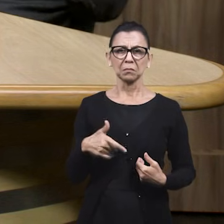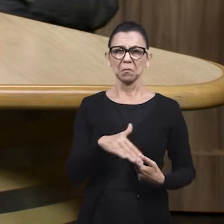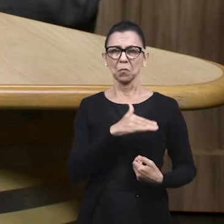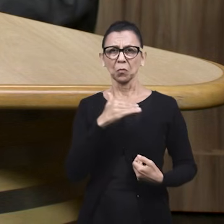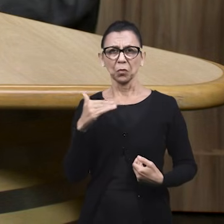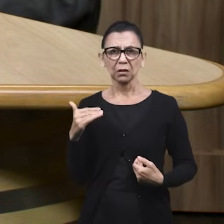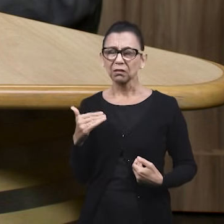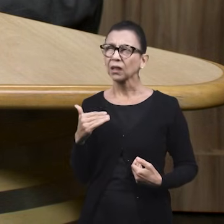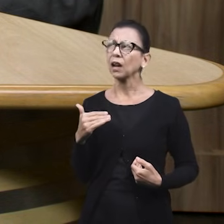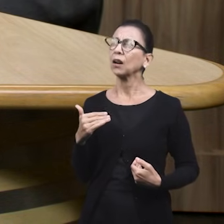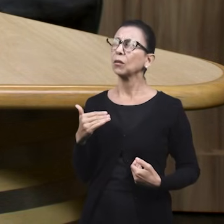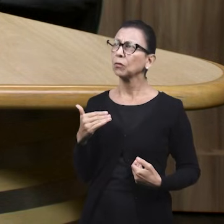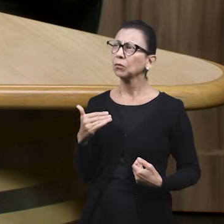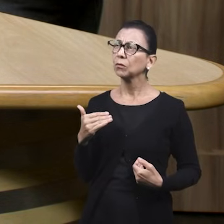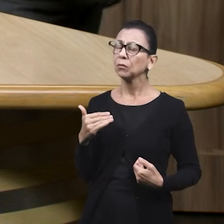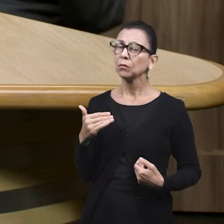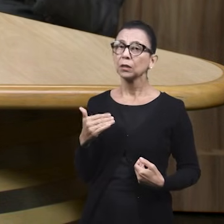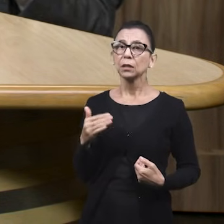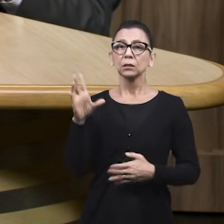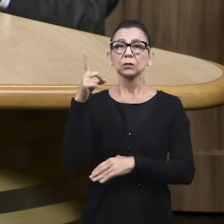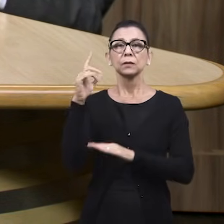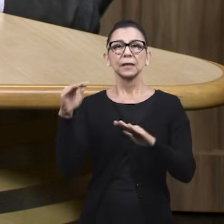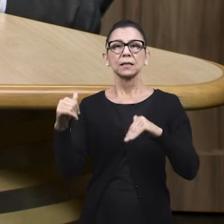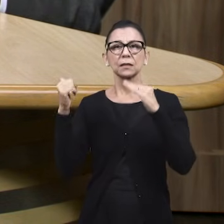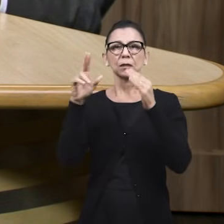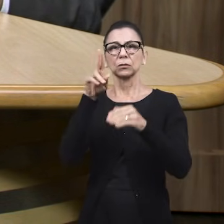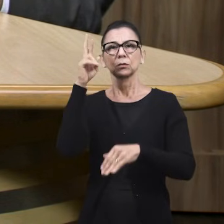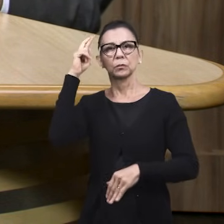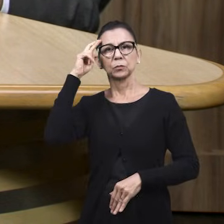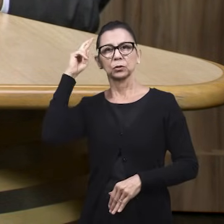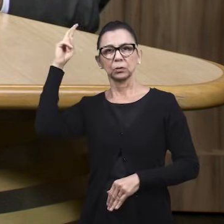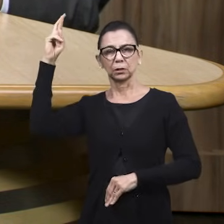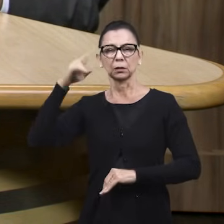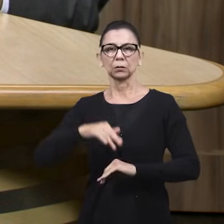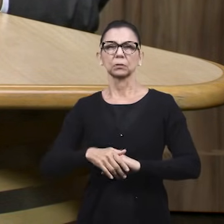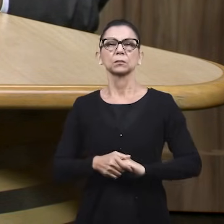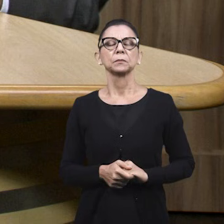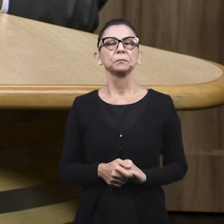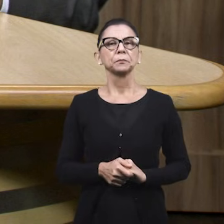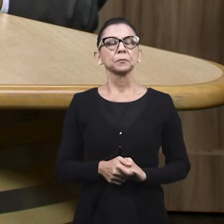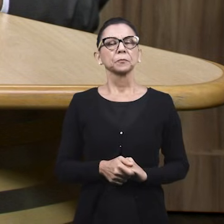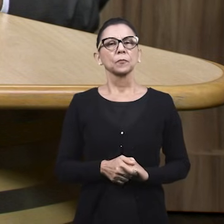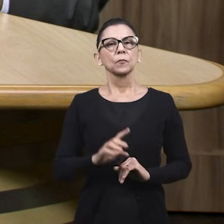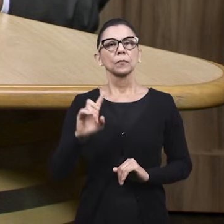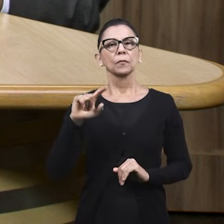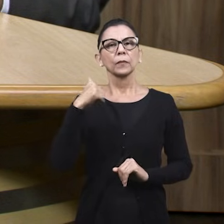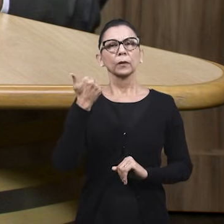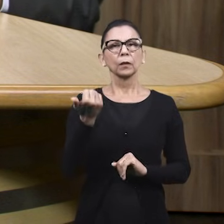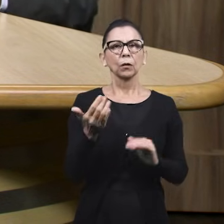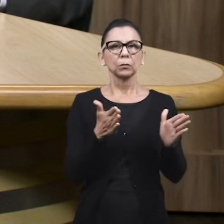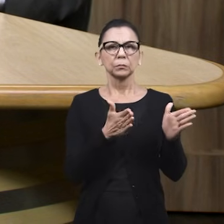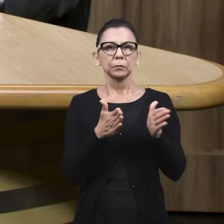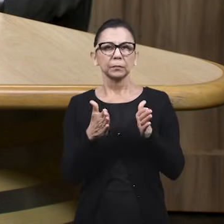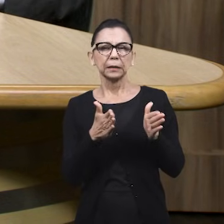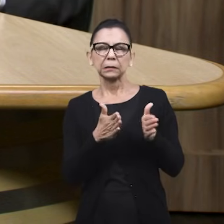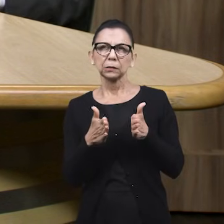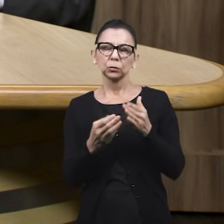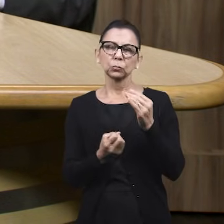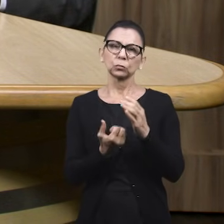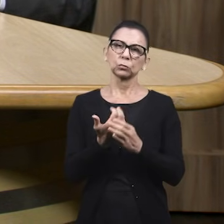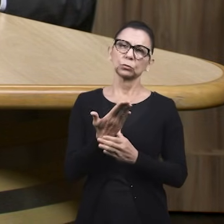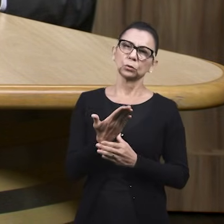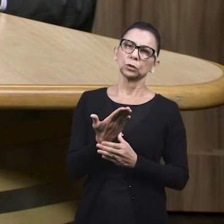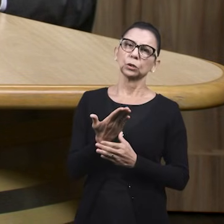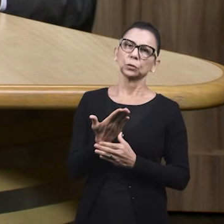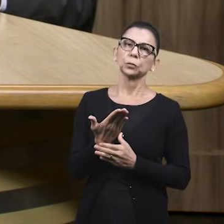o coroaste. Então, Davi, ele exalta o nome de Deus. Mas depois disso, vieram outros na